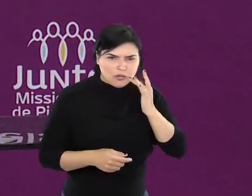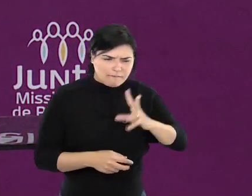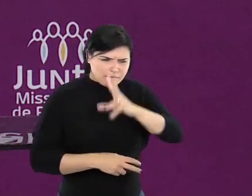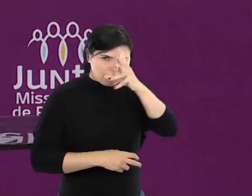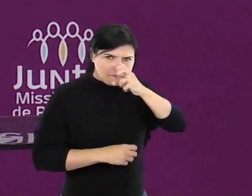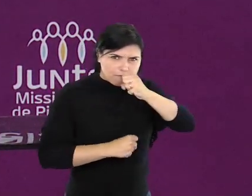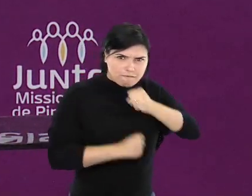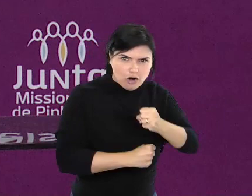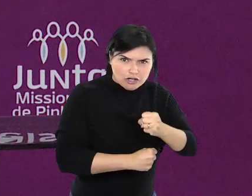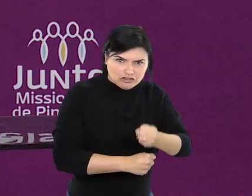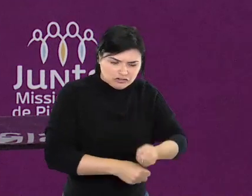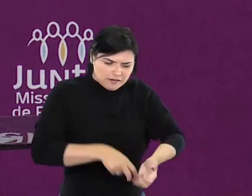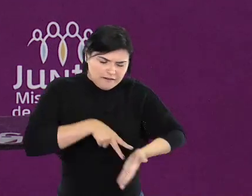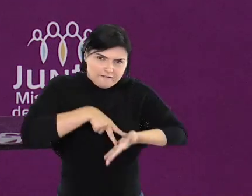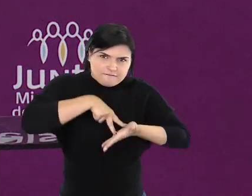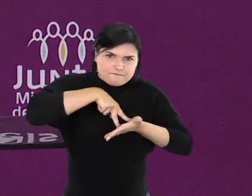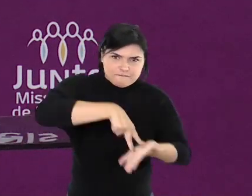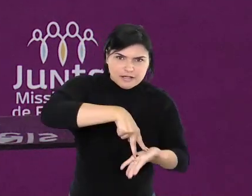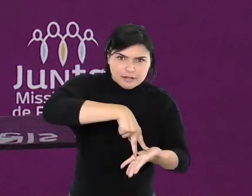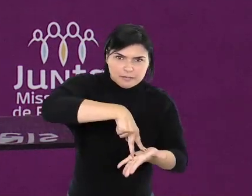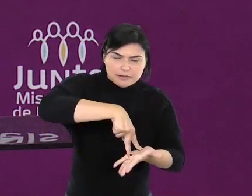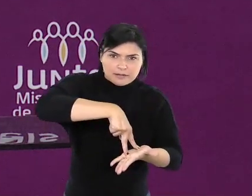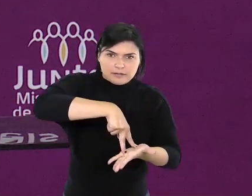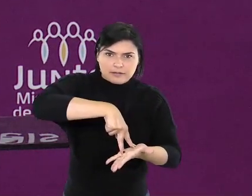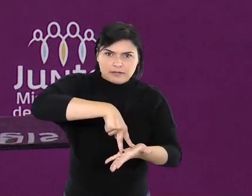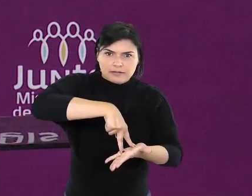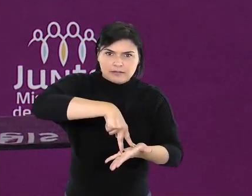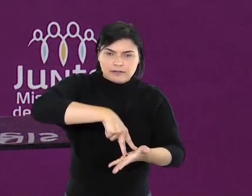sustentação revitalização